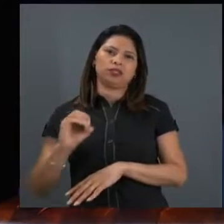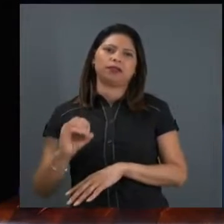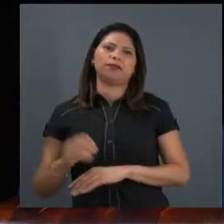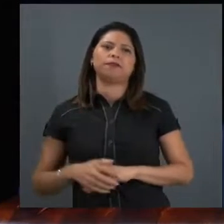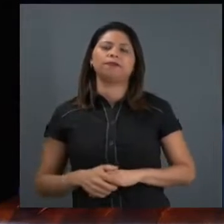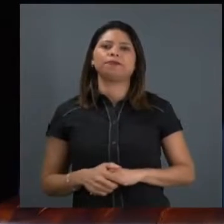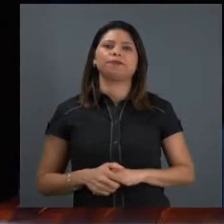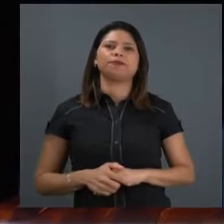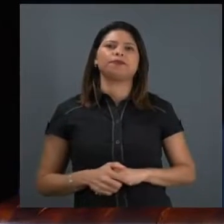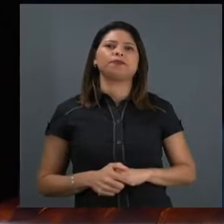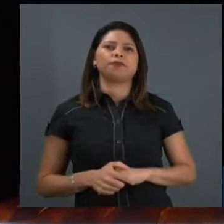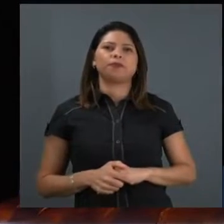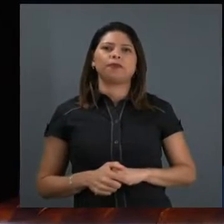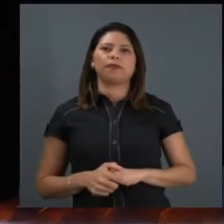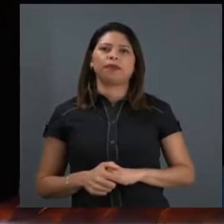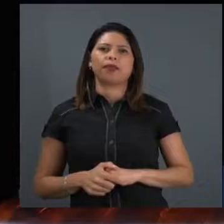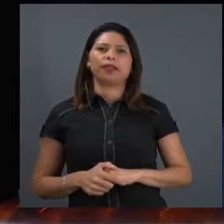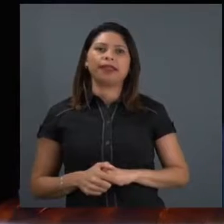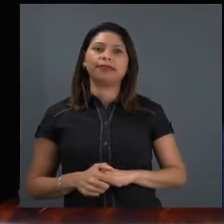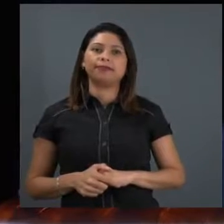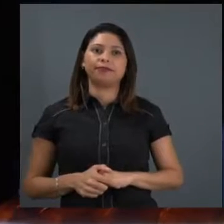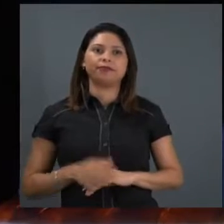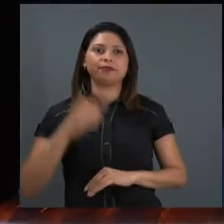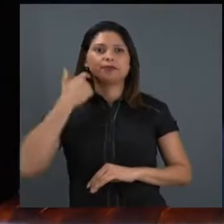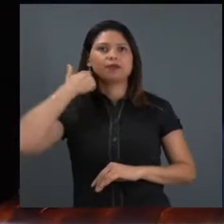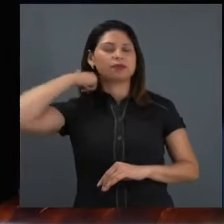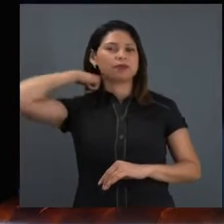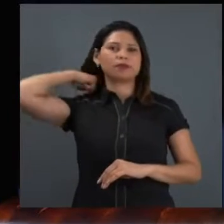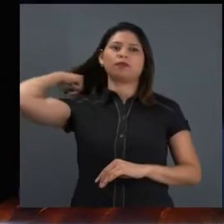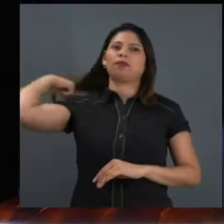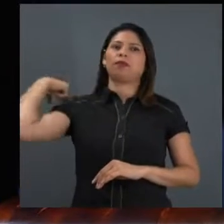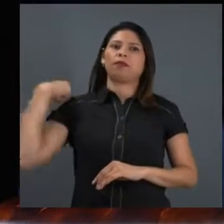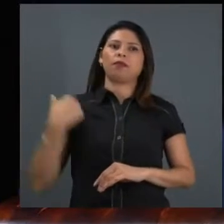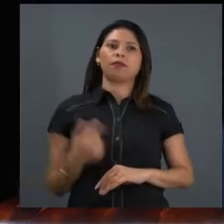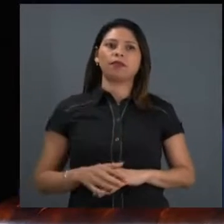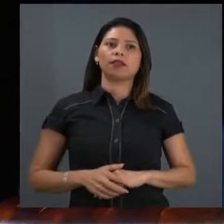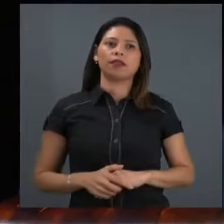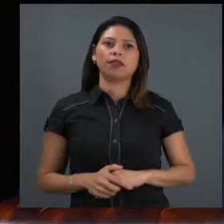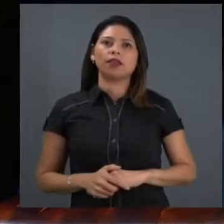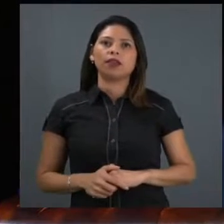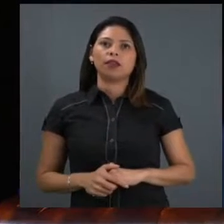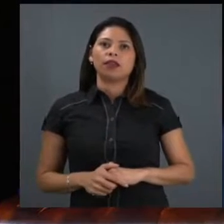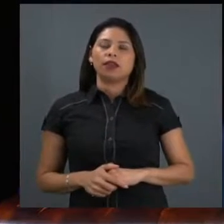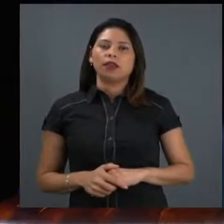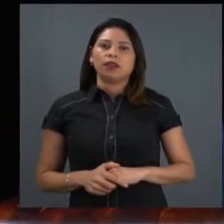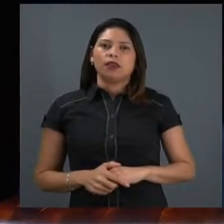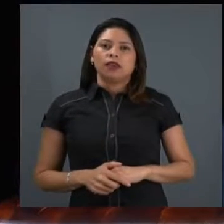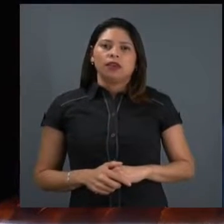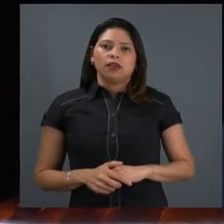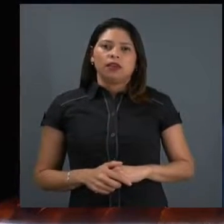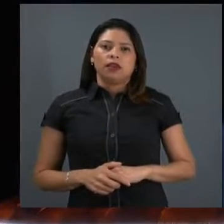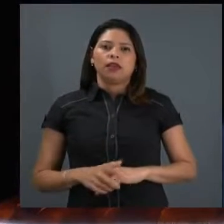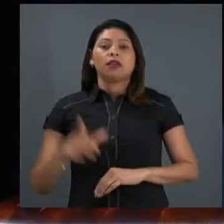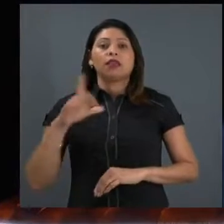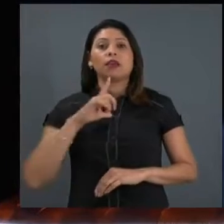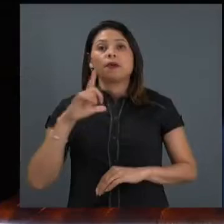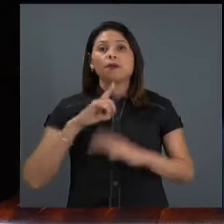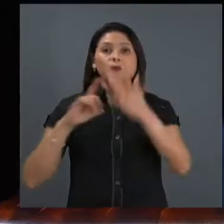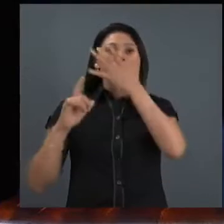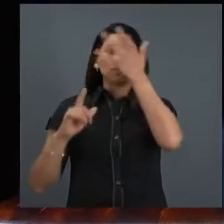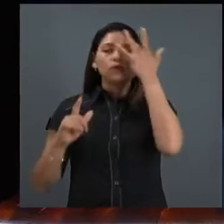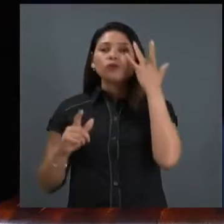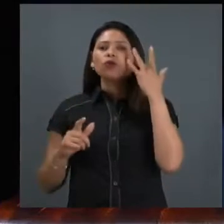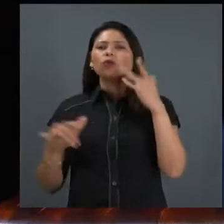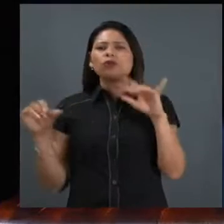Por trás dos números, há histórias de heroísmo, de pessoas que arriscaram suas